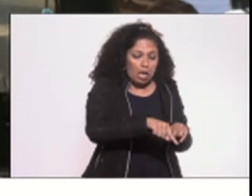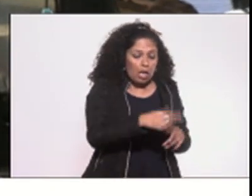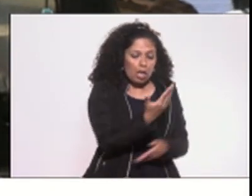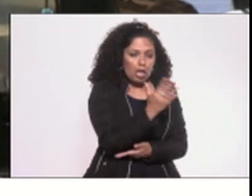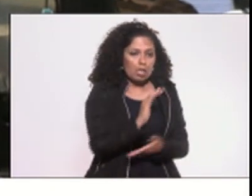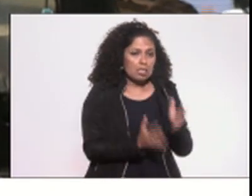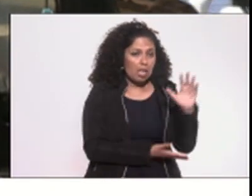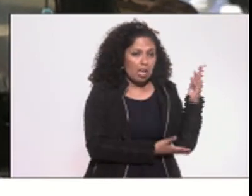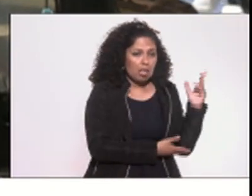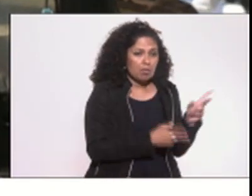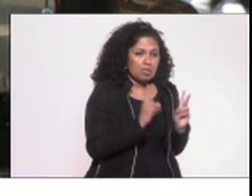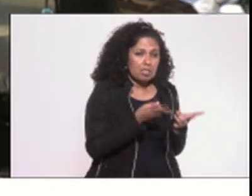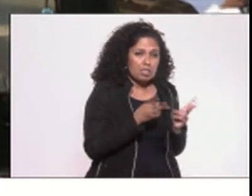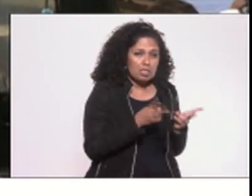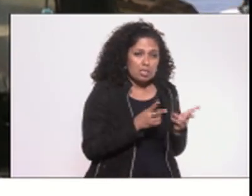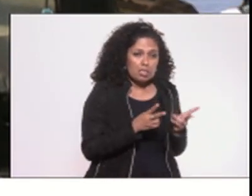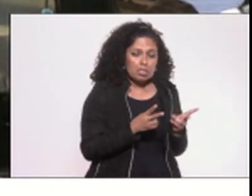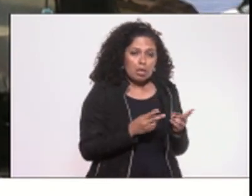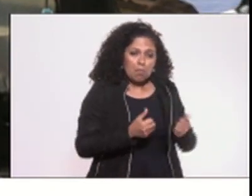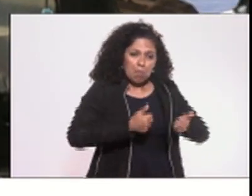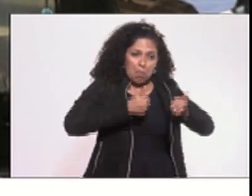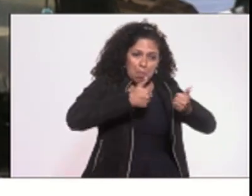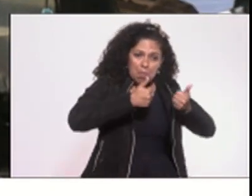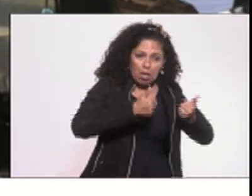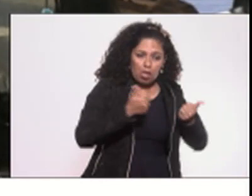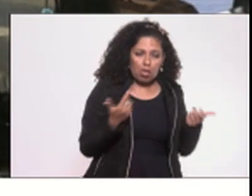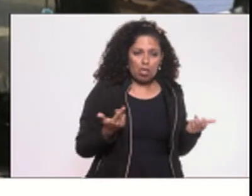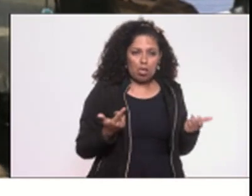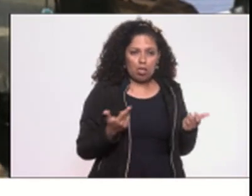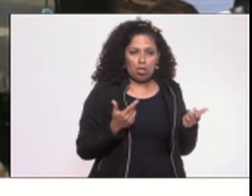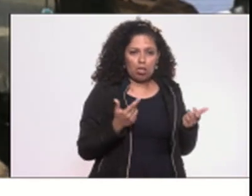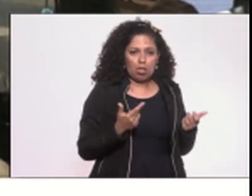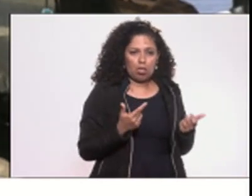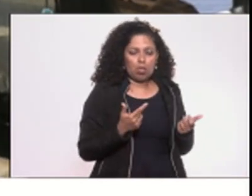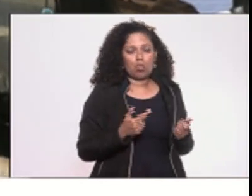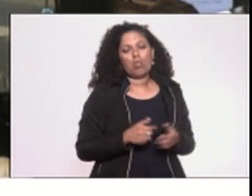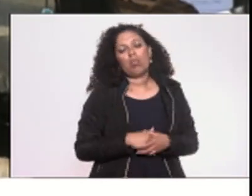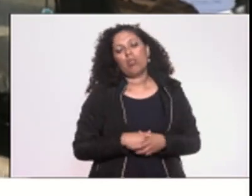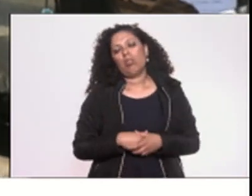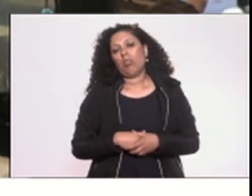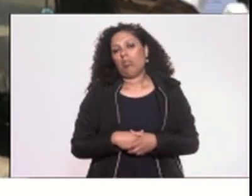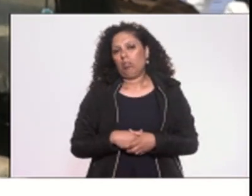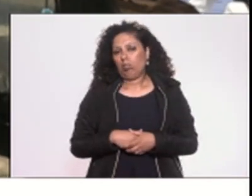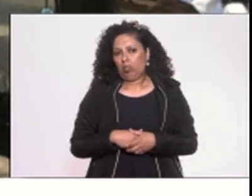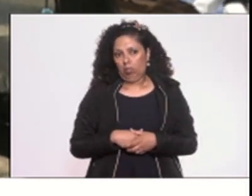estejam sempre mais nutridas, sempre mais regadas.